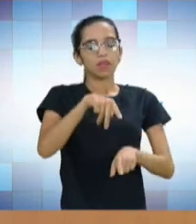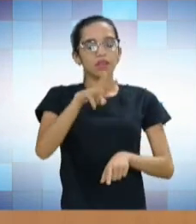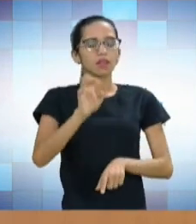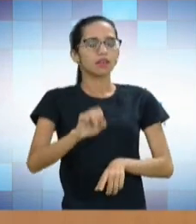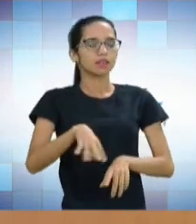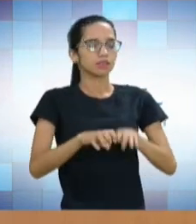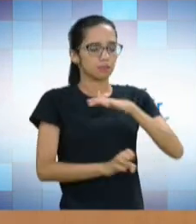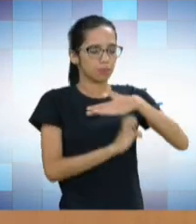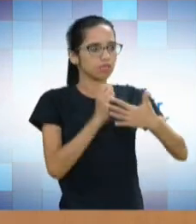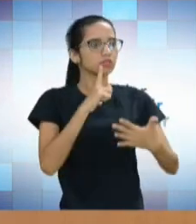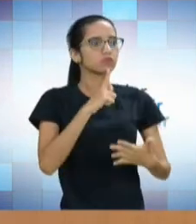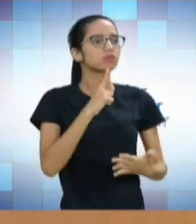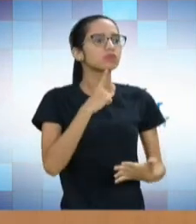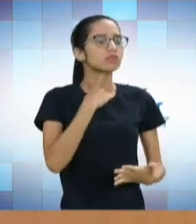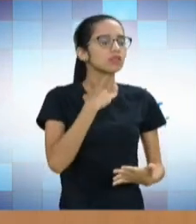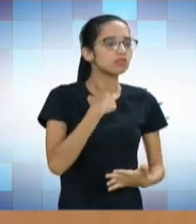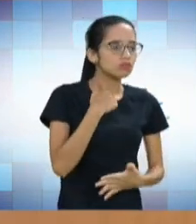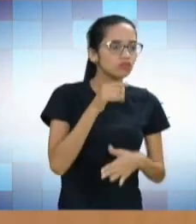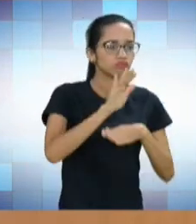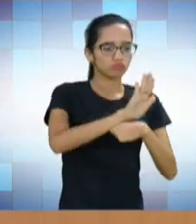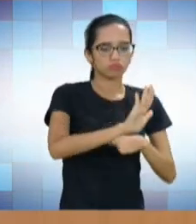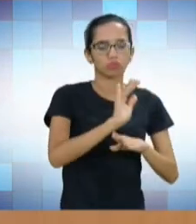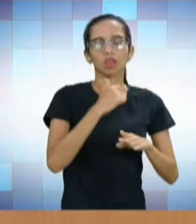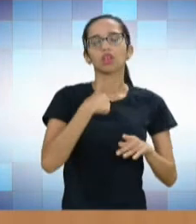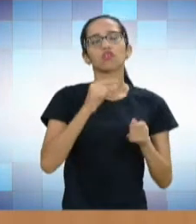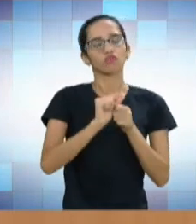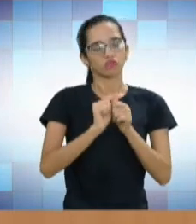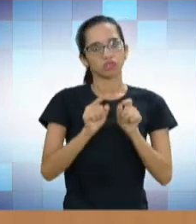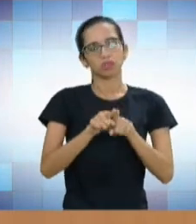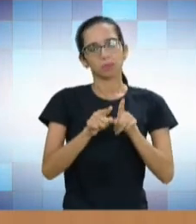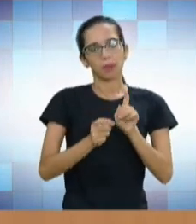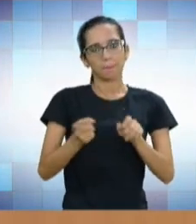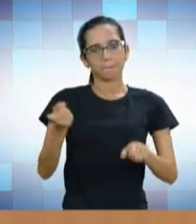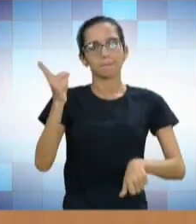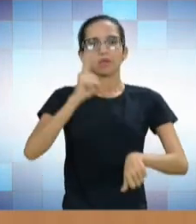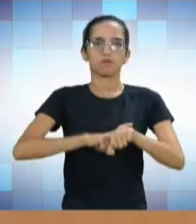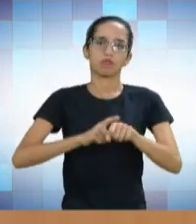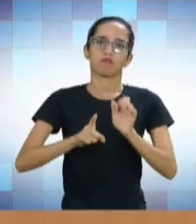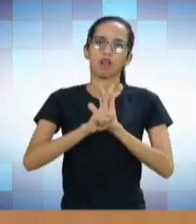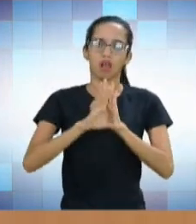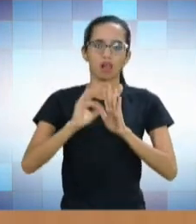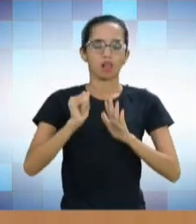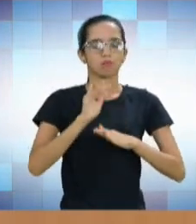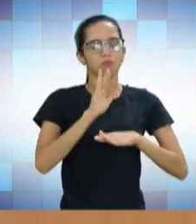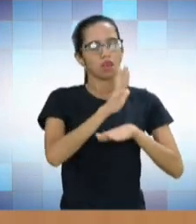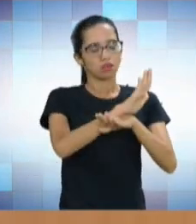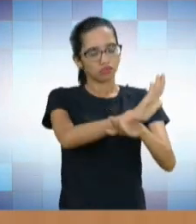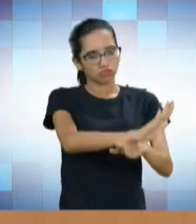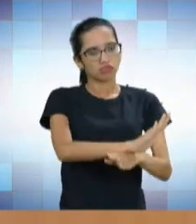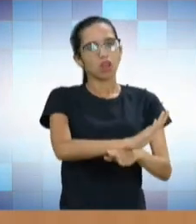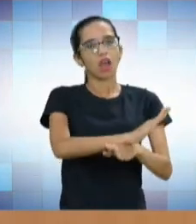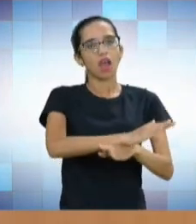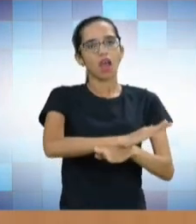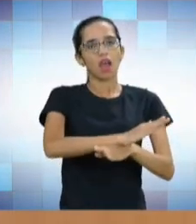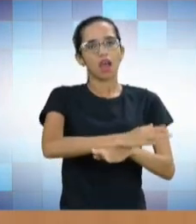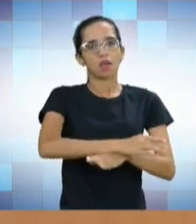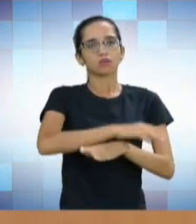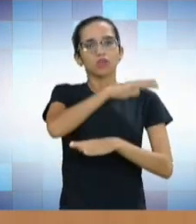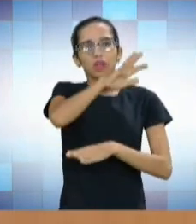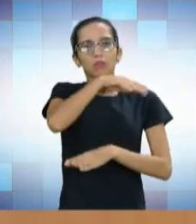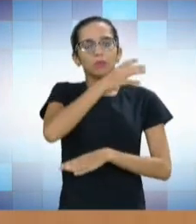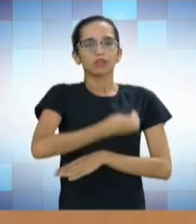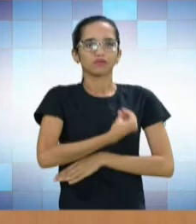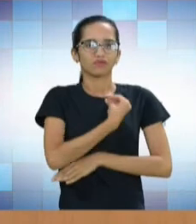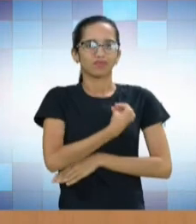desejarem também tem essa lei o que eu fiz no primeiro mandato é para apoiar os animais de rua né você